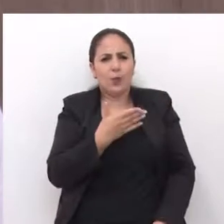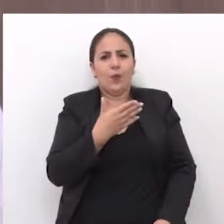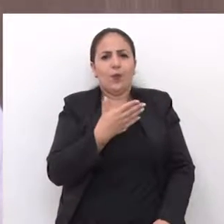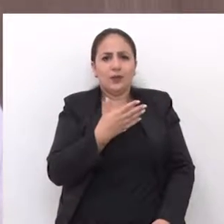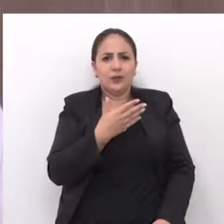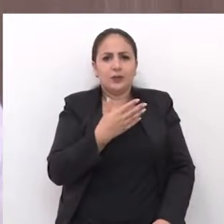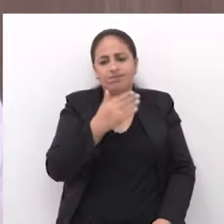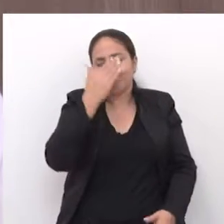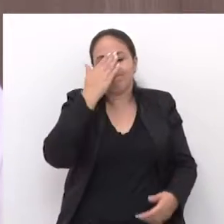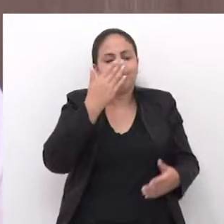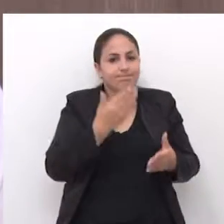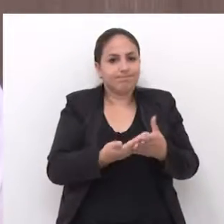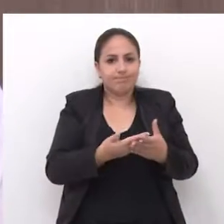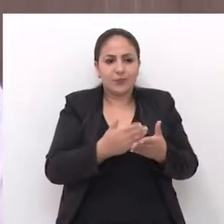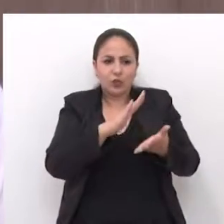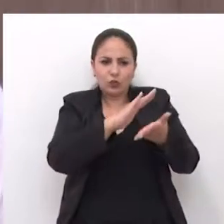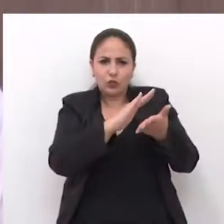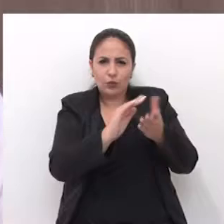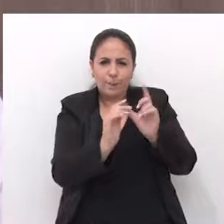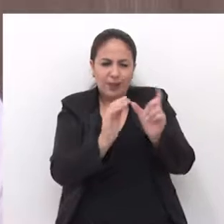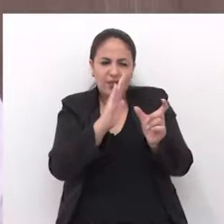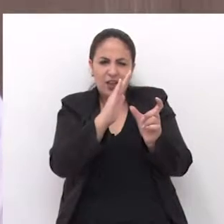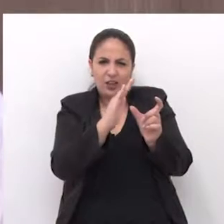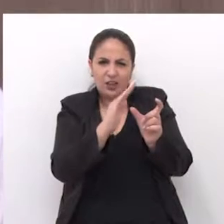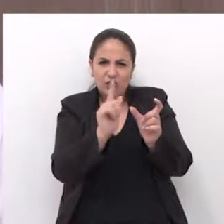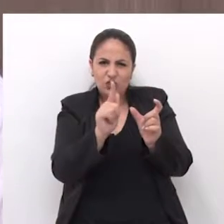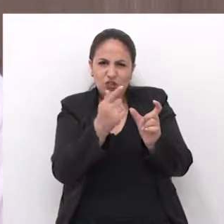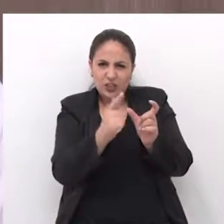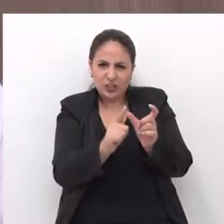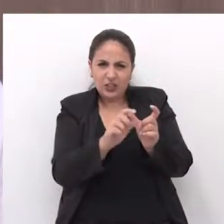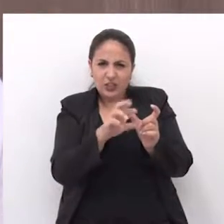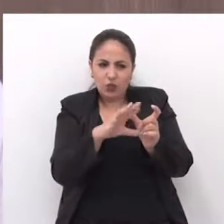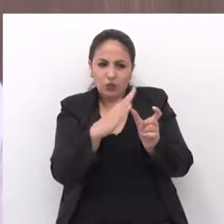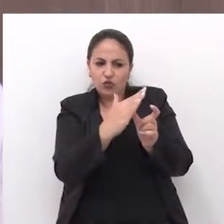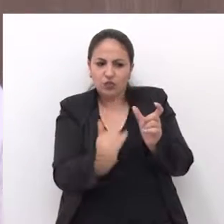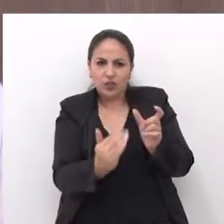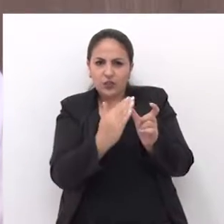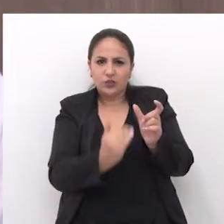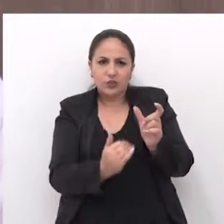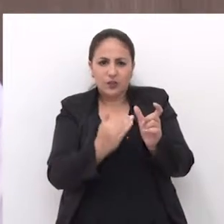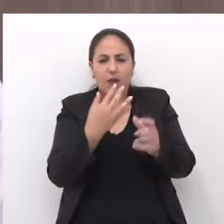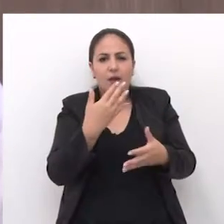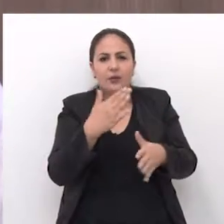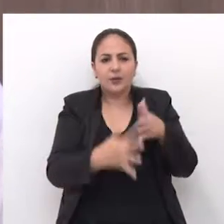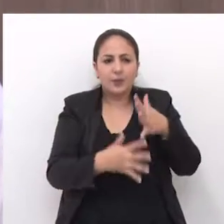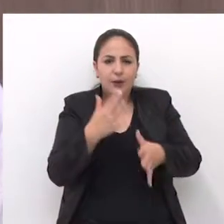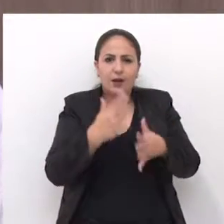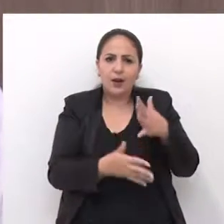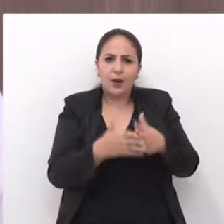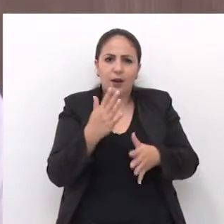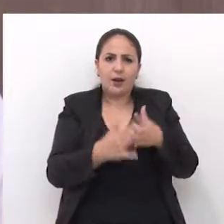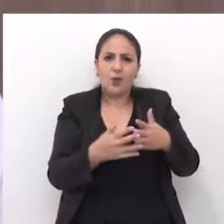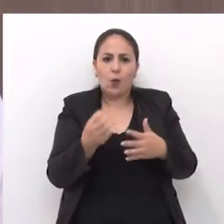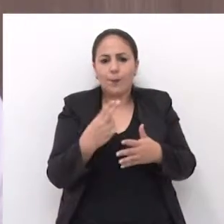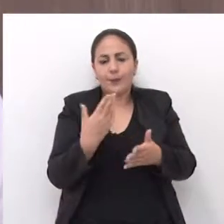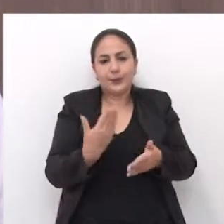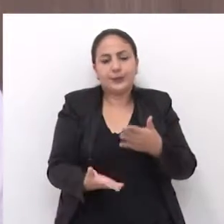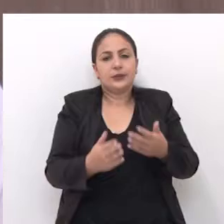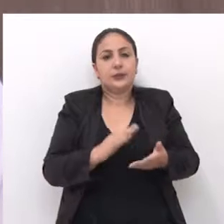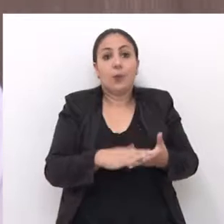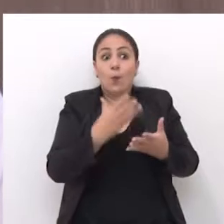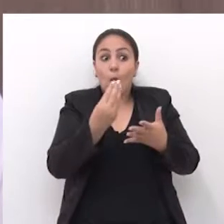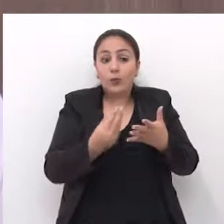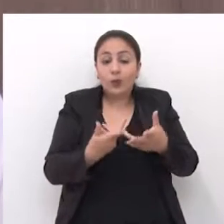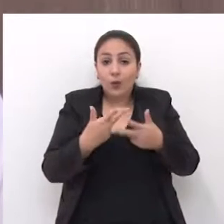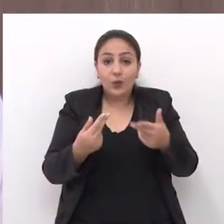boa no Plano Municipal de Educação. Eu não acredito que a retirada do termo gênero vá atrapalhar o plano ou vai colocar o plano a